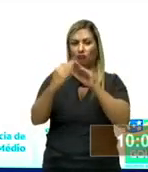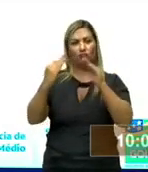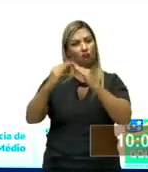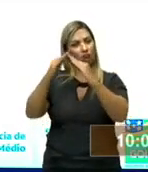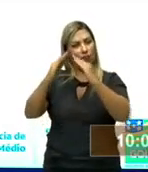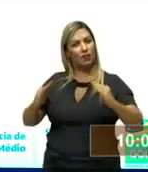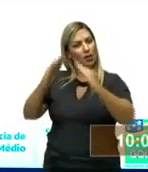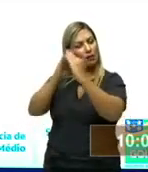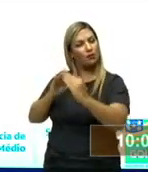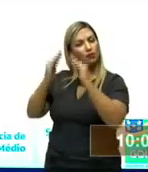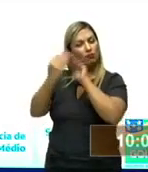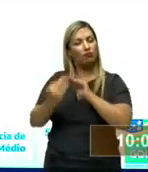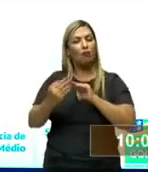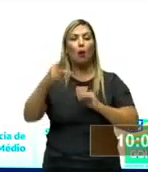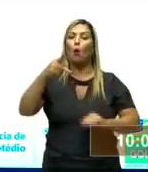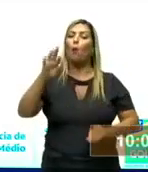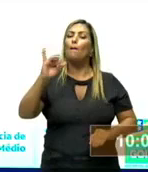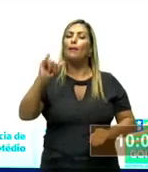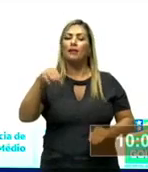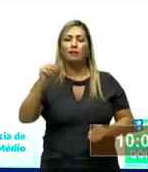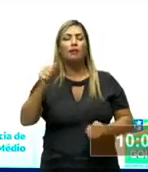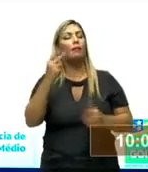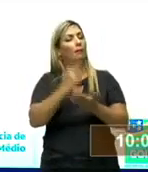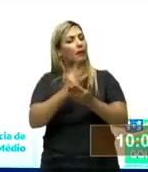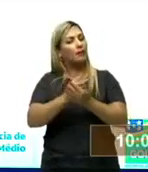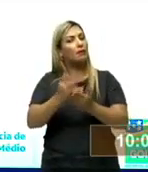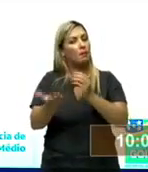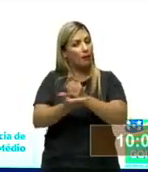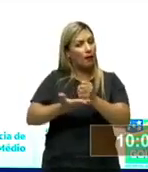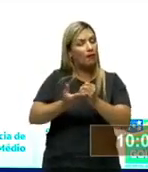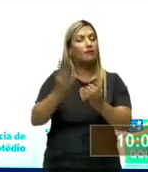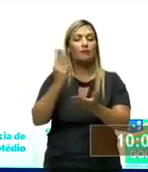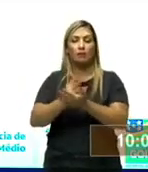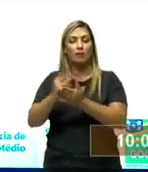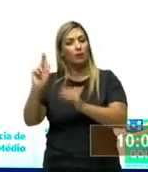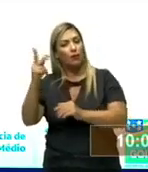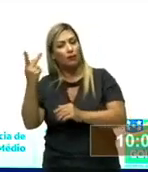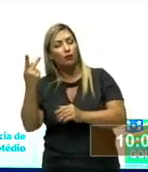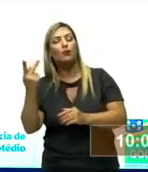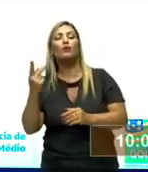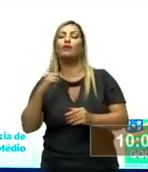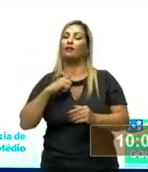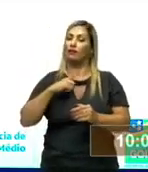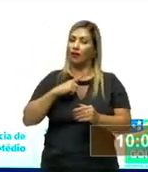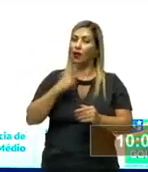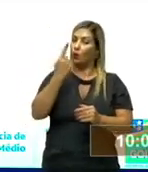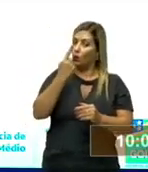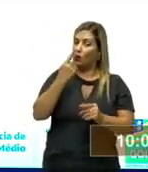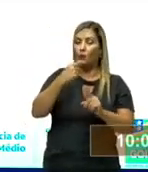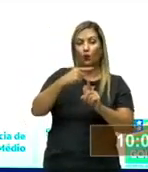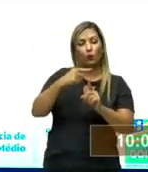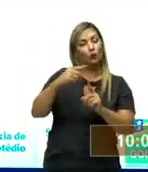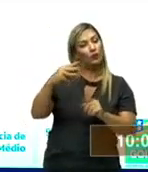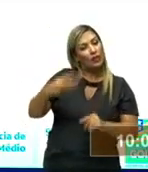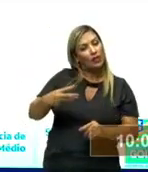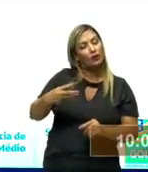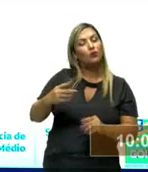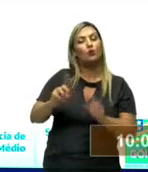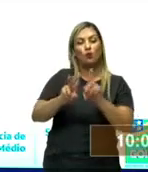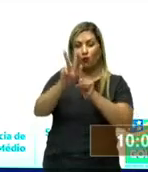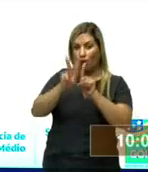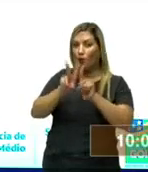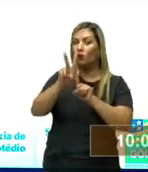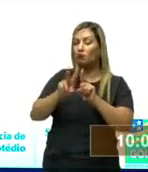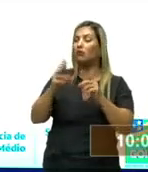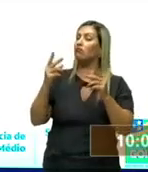que tem uma um prisma que tem a mesma base a mesma altura de uma pirâmide e ele vai ter um terço do volume Tão